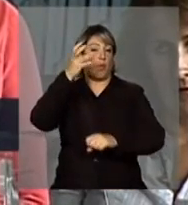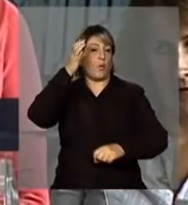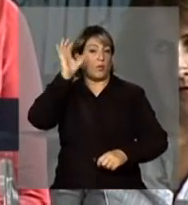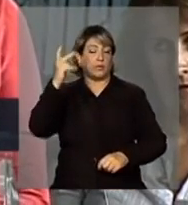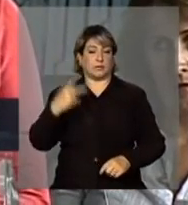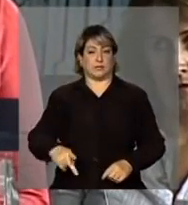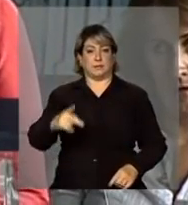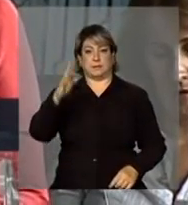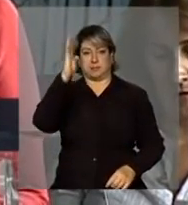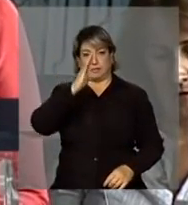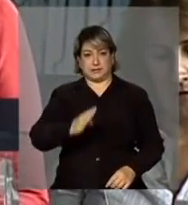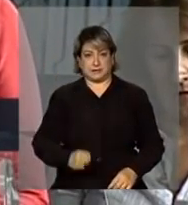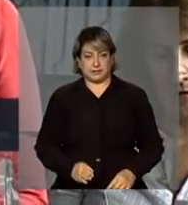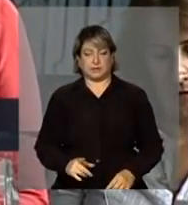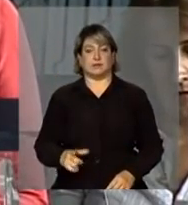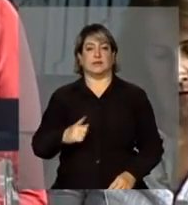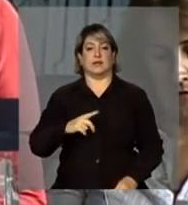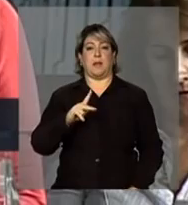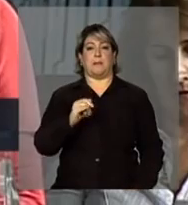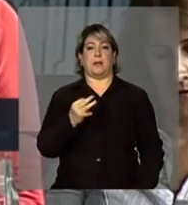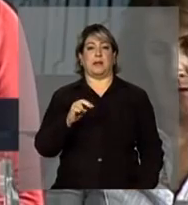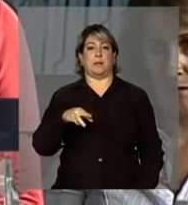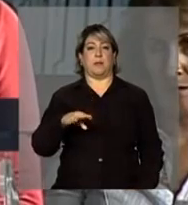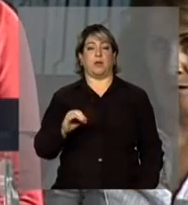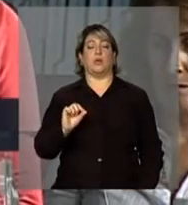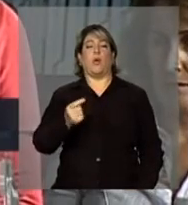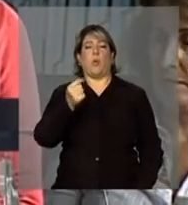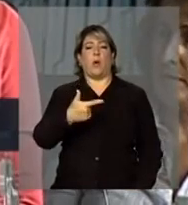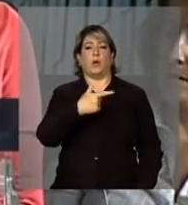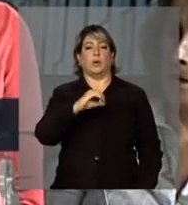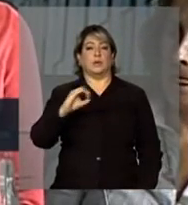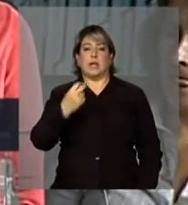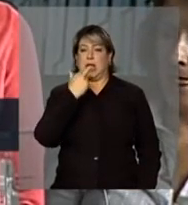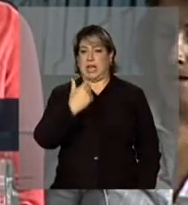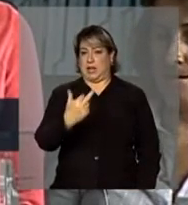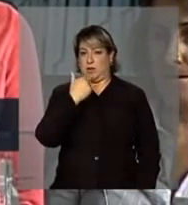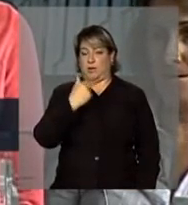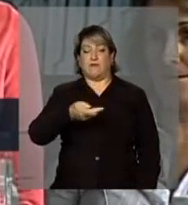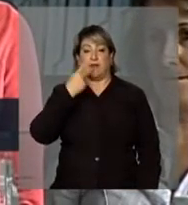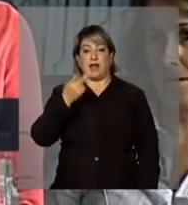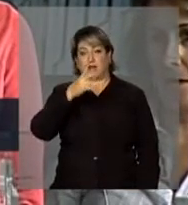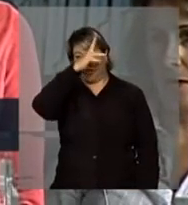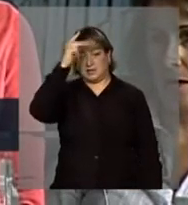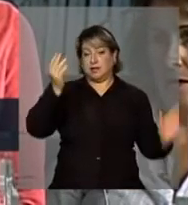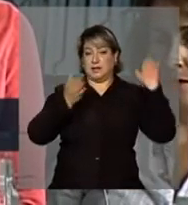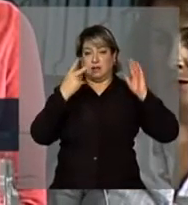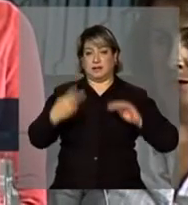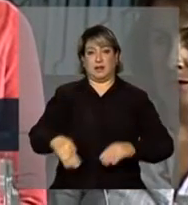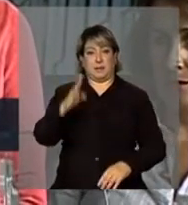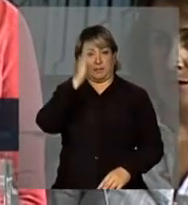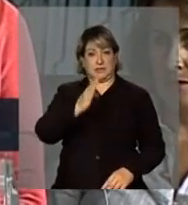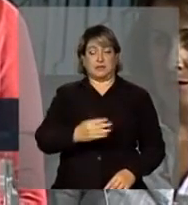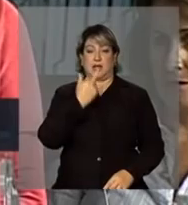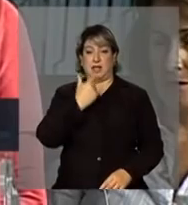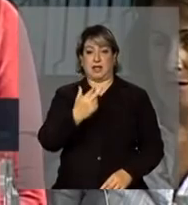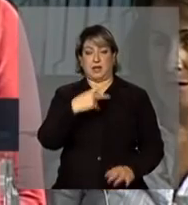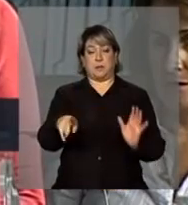tem, com quase 200 línguas indígenas faladas no nosso país, que são